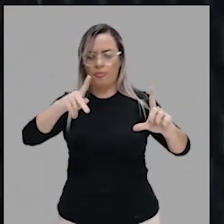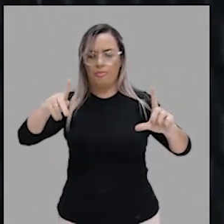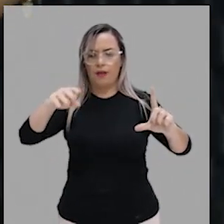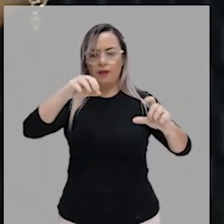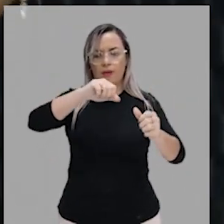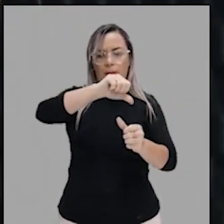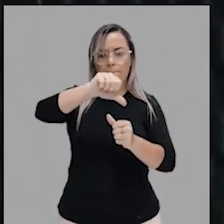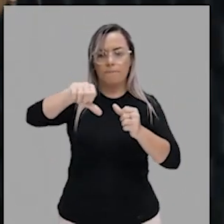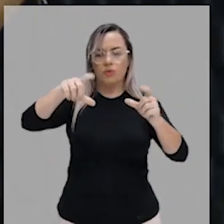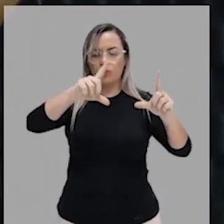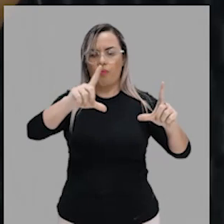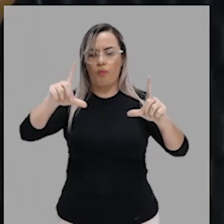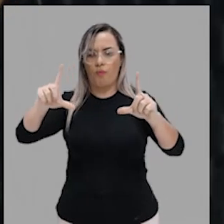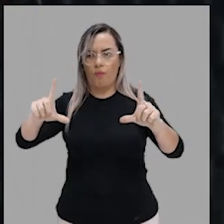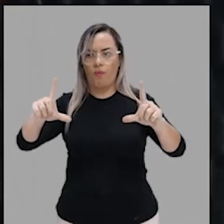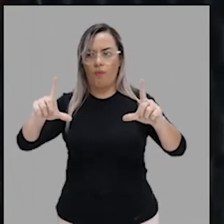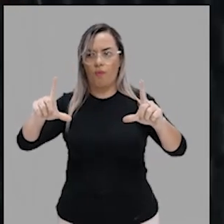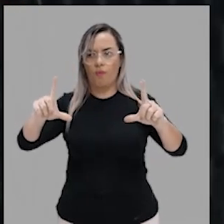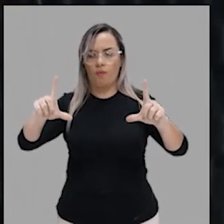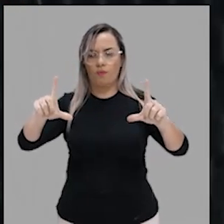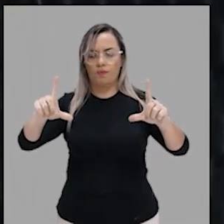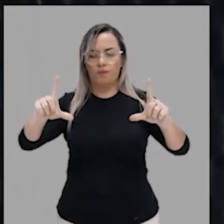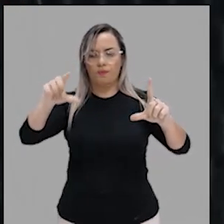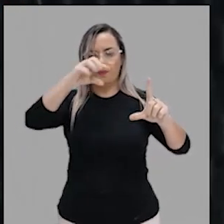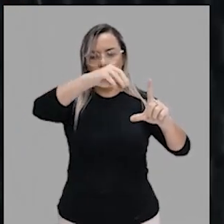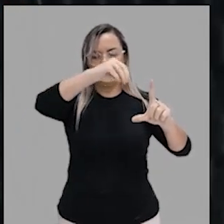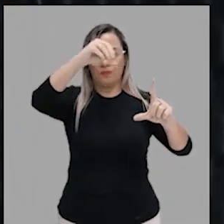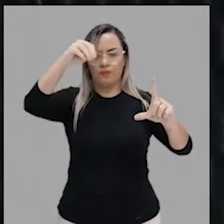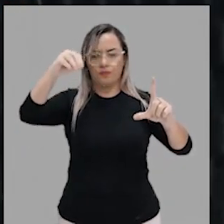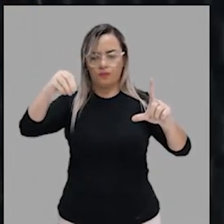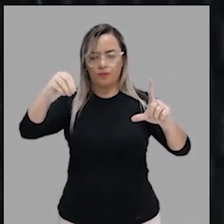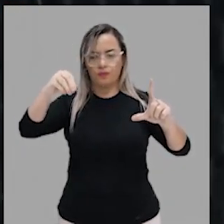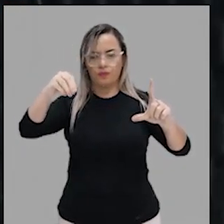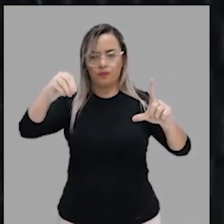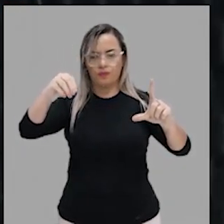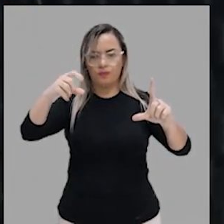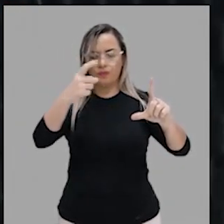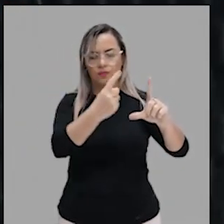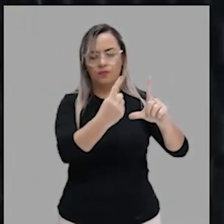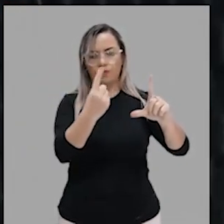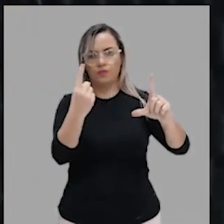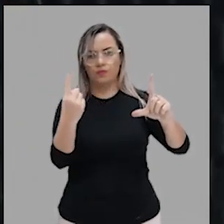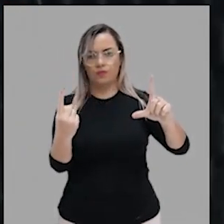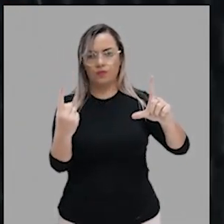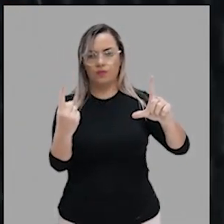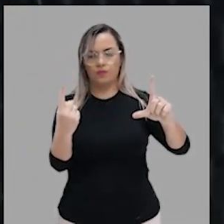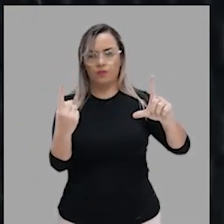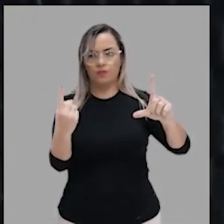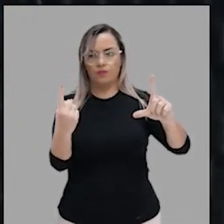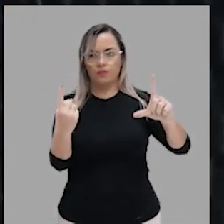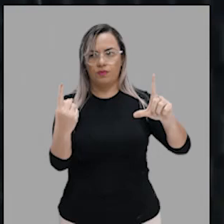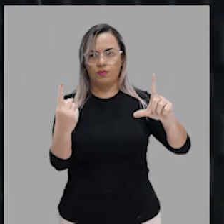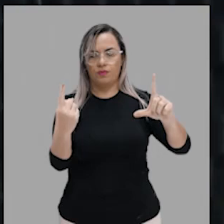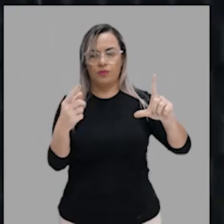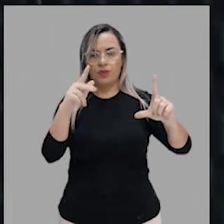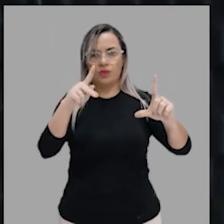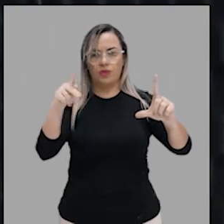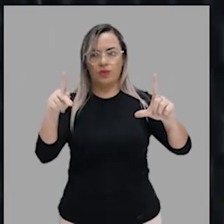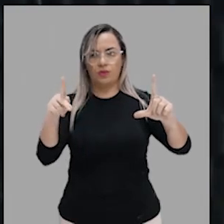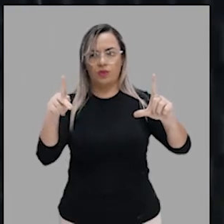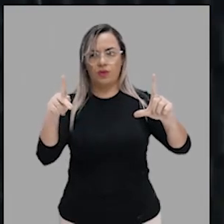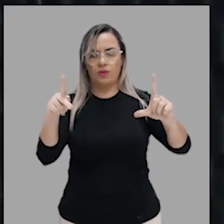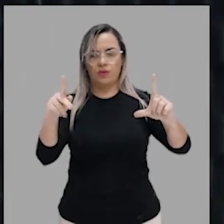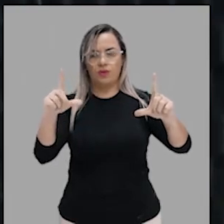dá? Hein, cameraman? Vem que eu estou no meio da tela? Mais um pouquinho para cá? Pronto, ó. Cacau está no